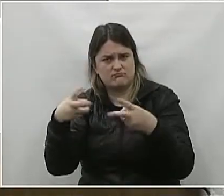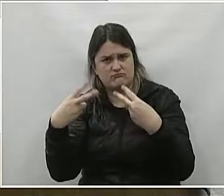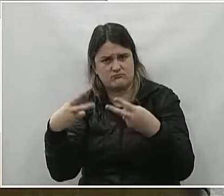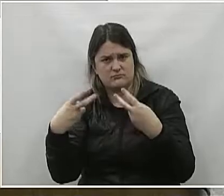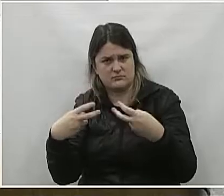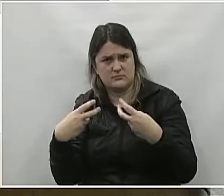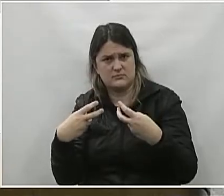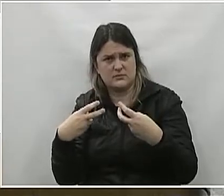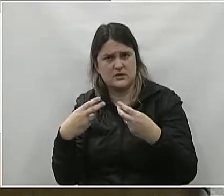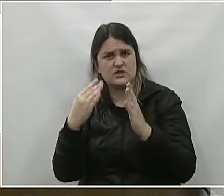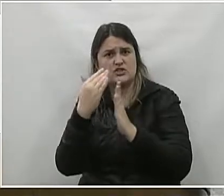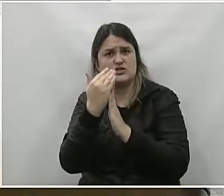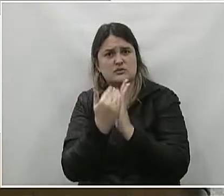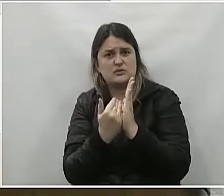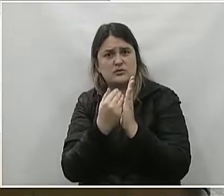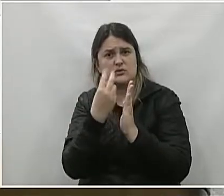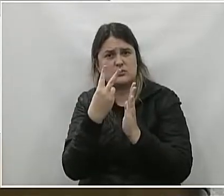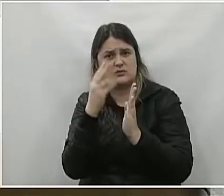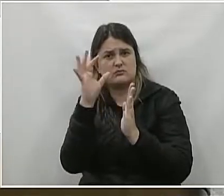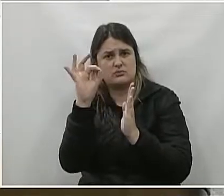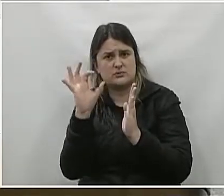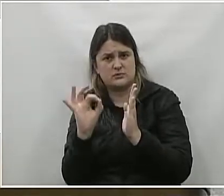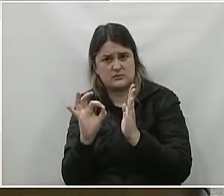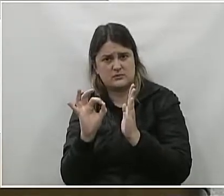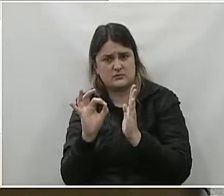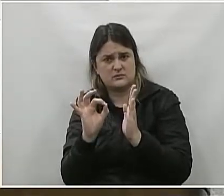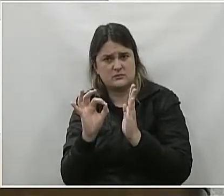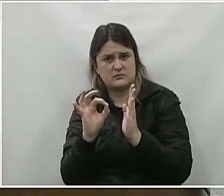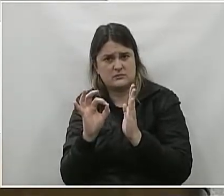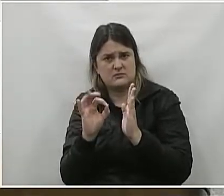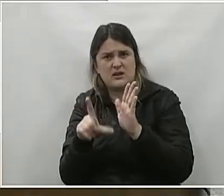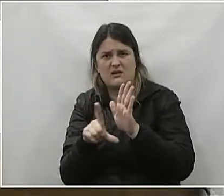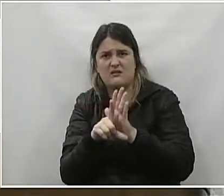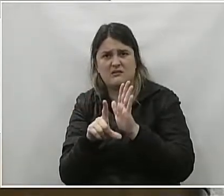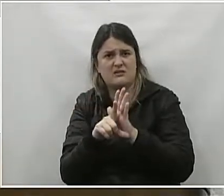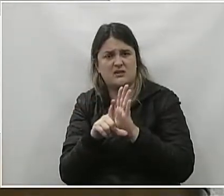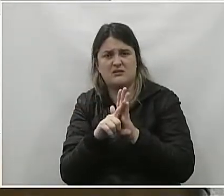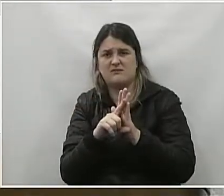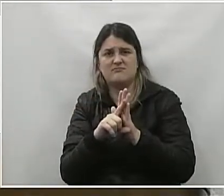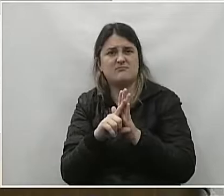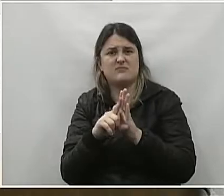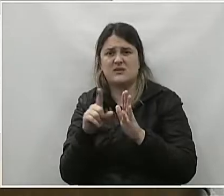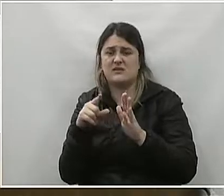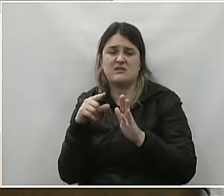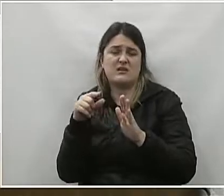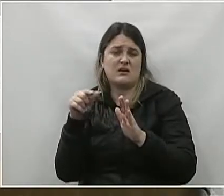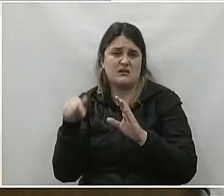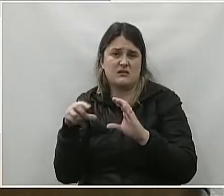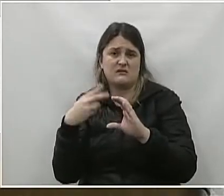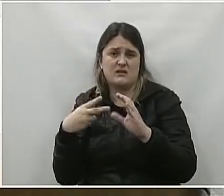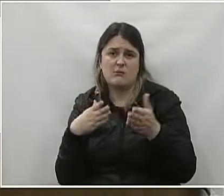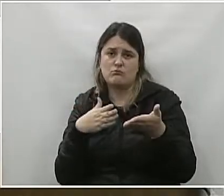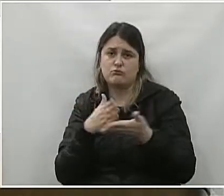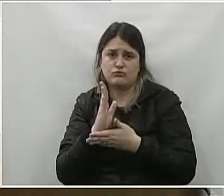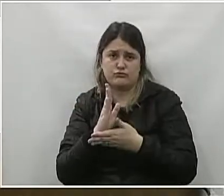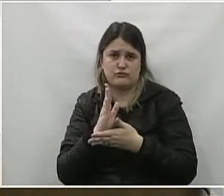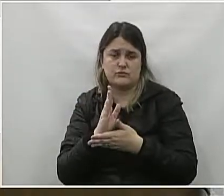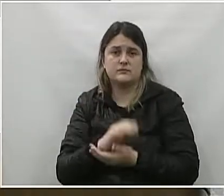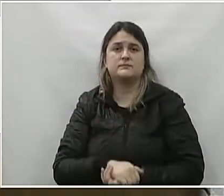arrecadação, baixou para 2%, numa lei inconstitucional aprovada por esta casa.